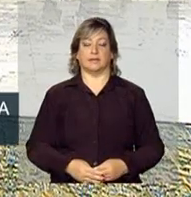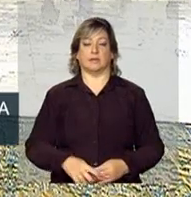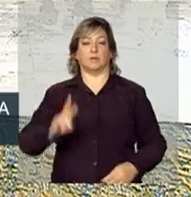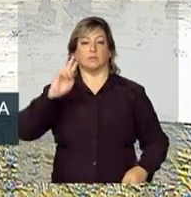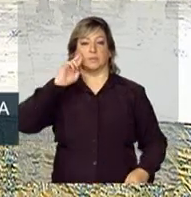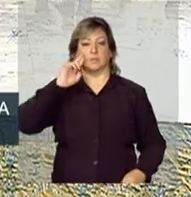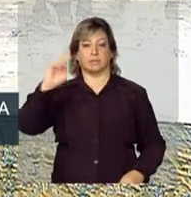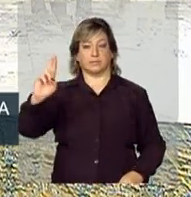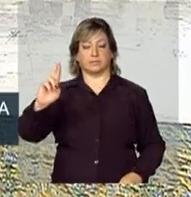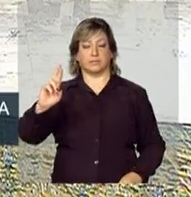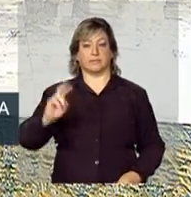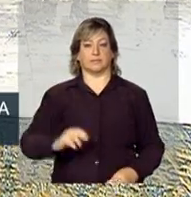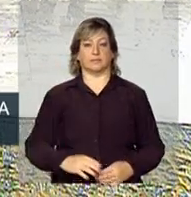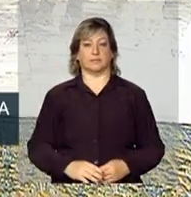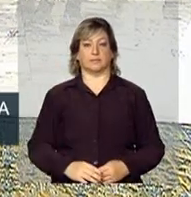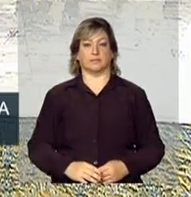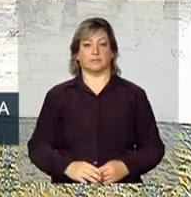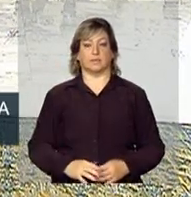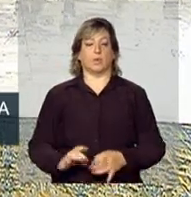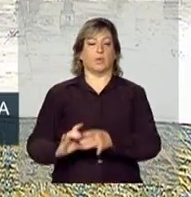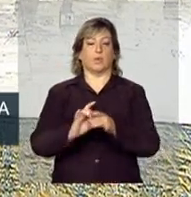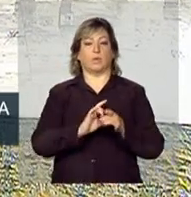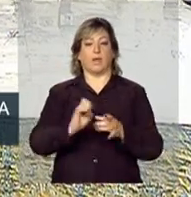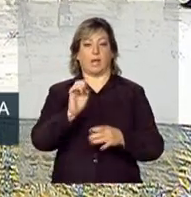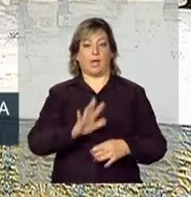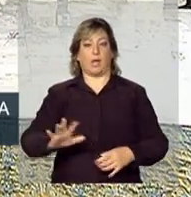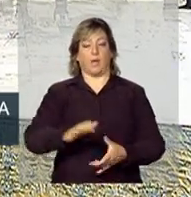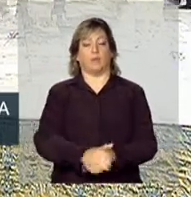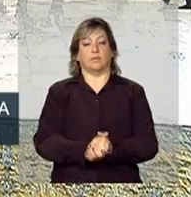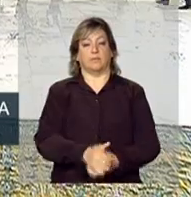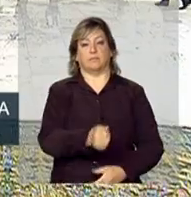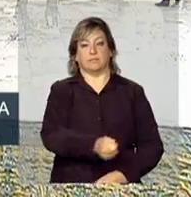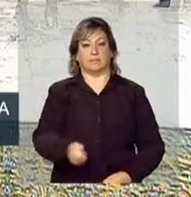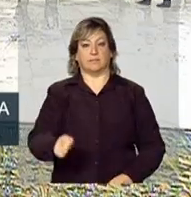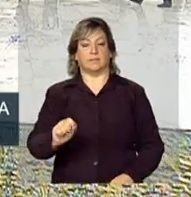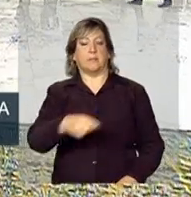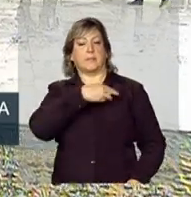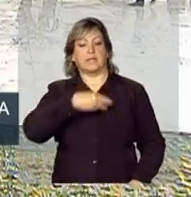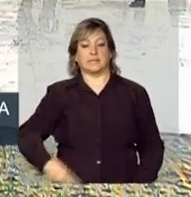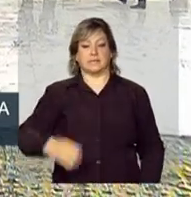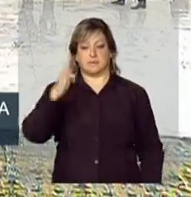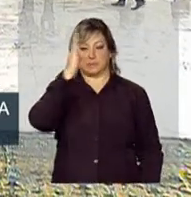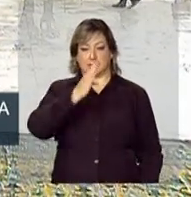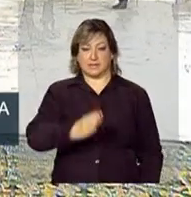líderes da União Europeia cumprimentam ministros